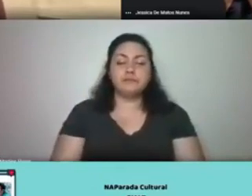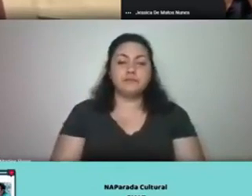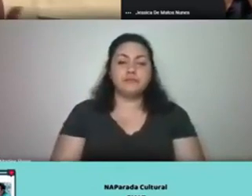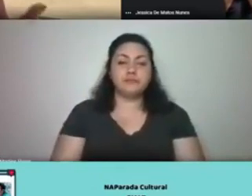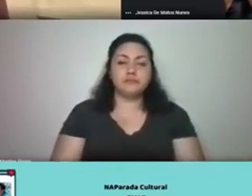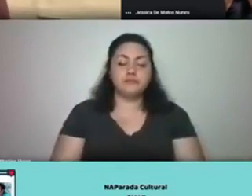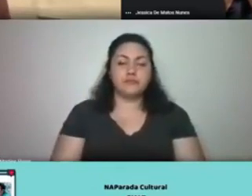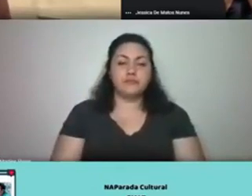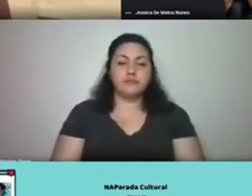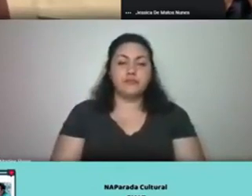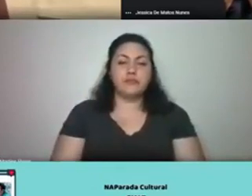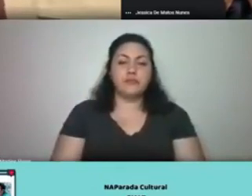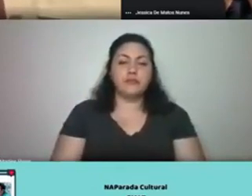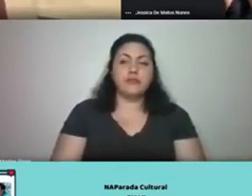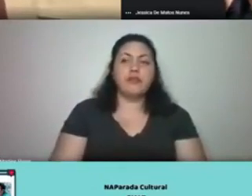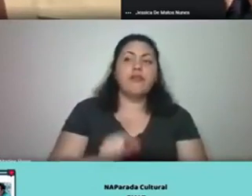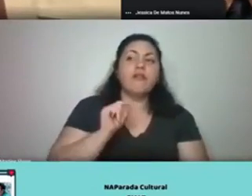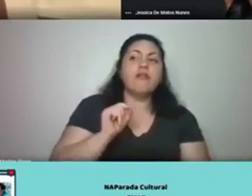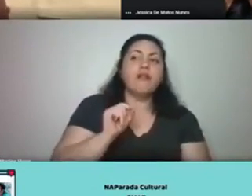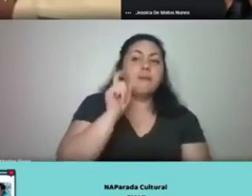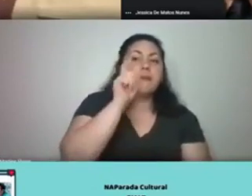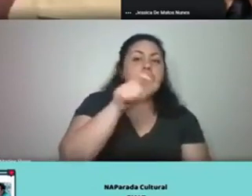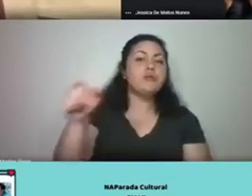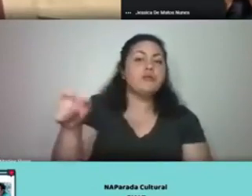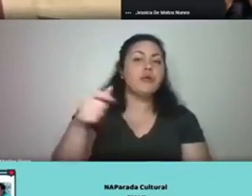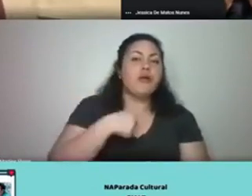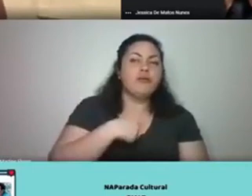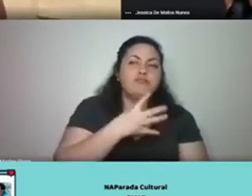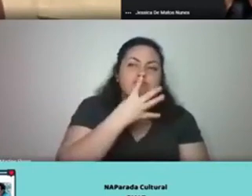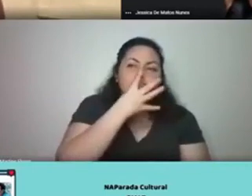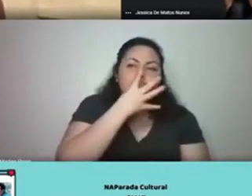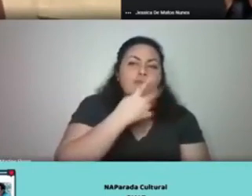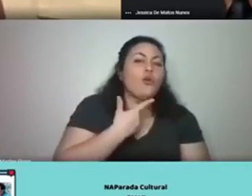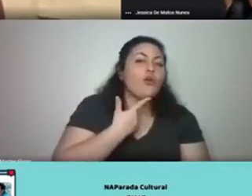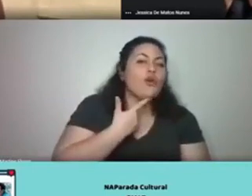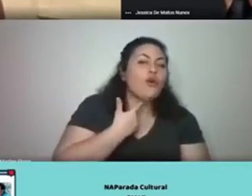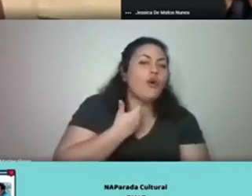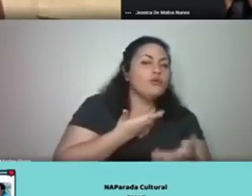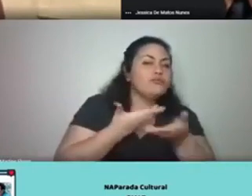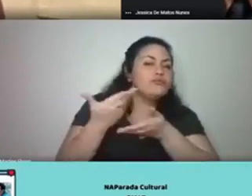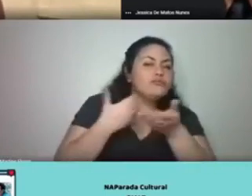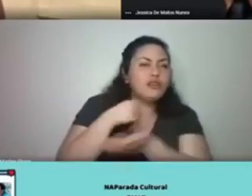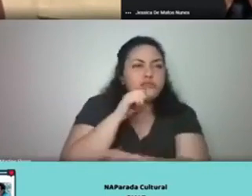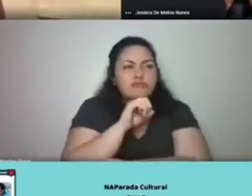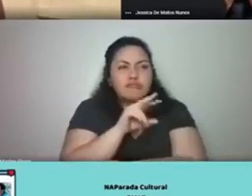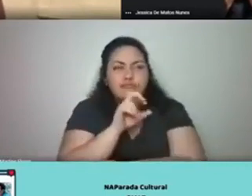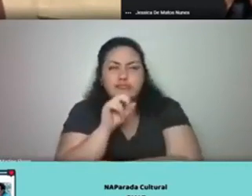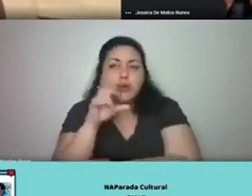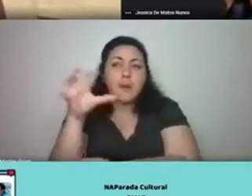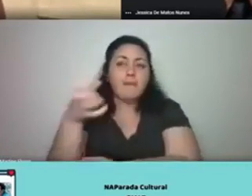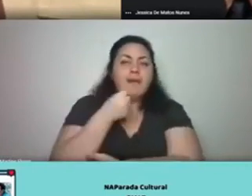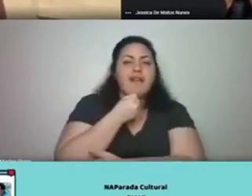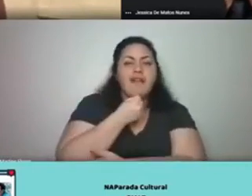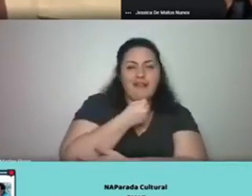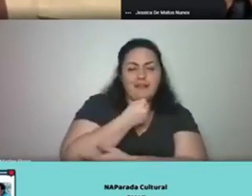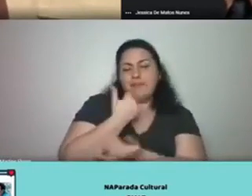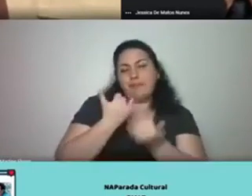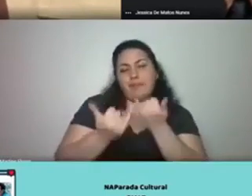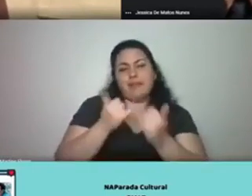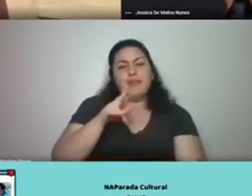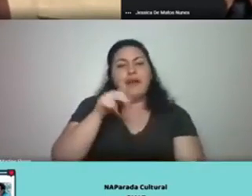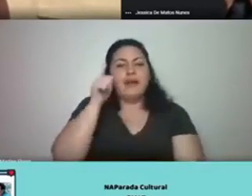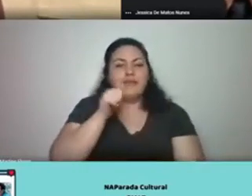a gente admira, assim, e que a gente gosta, e que gosta de fazer trocas, né? A irmã do Sam, que é